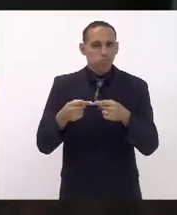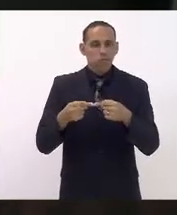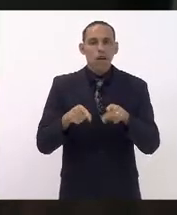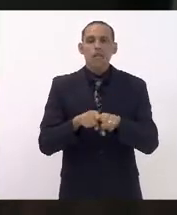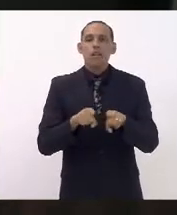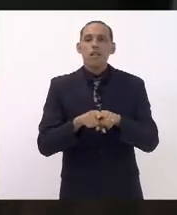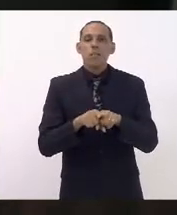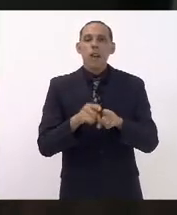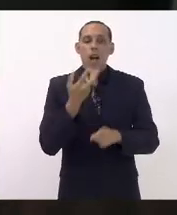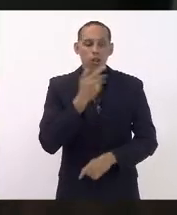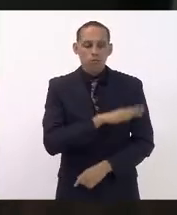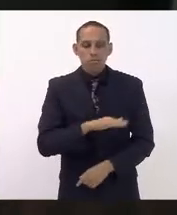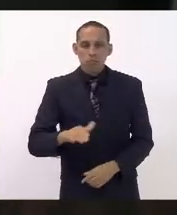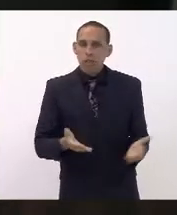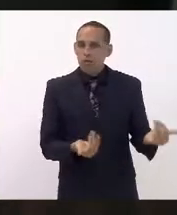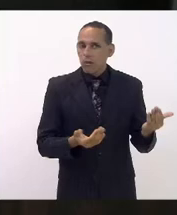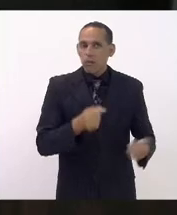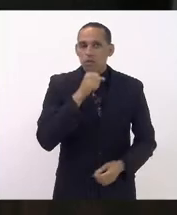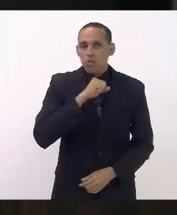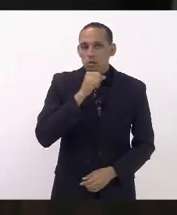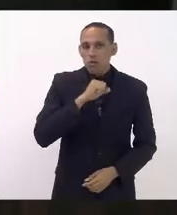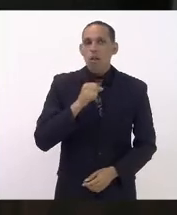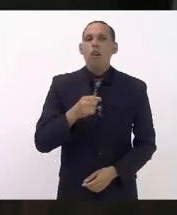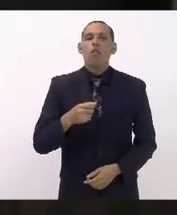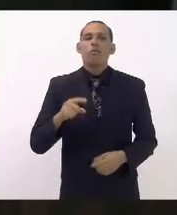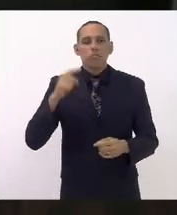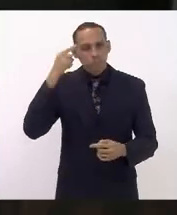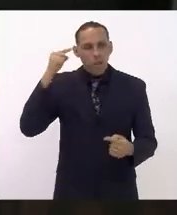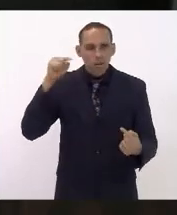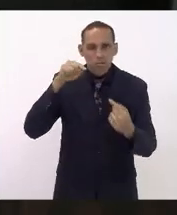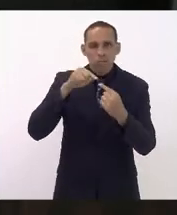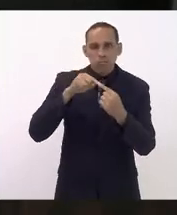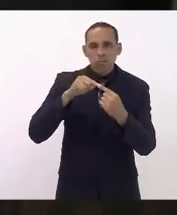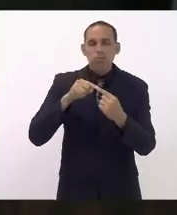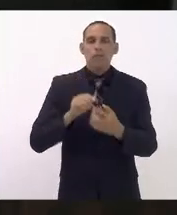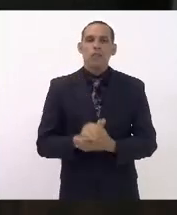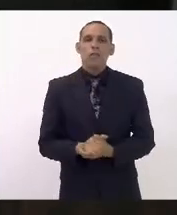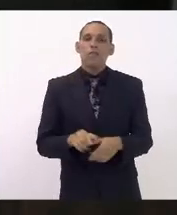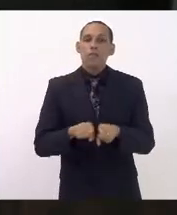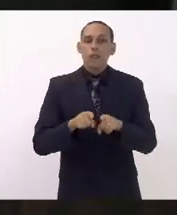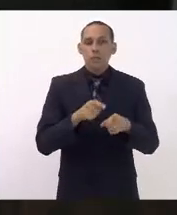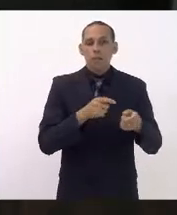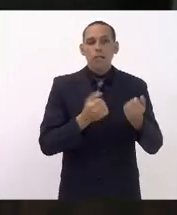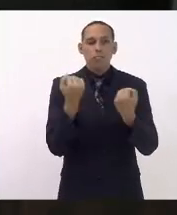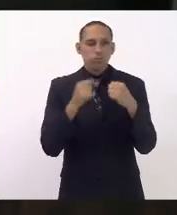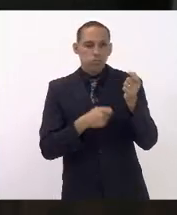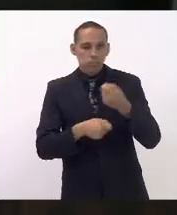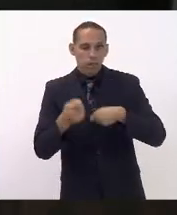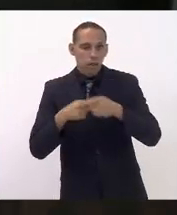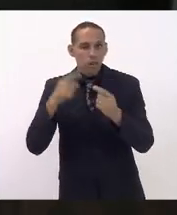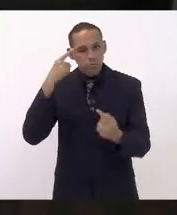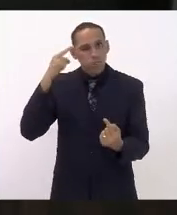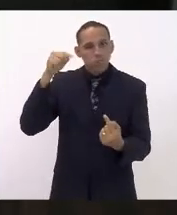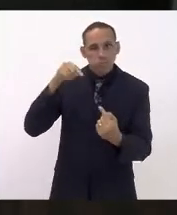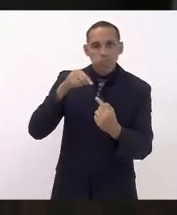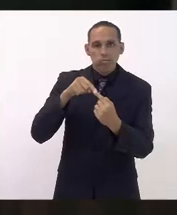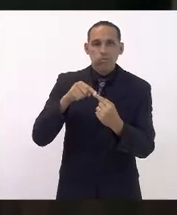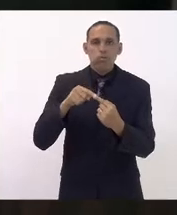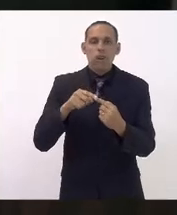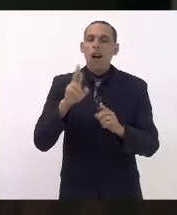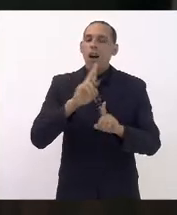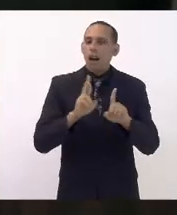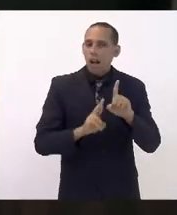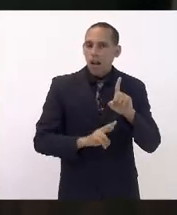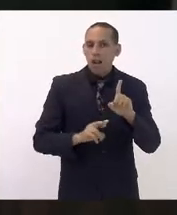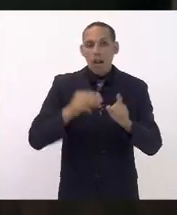Idoso, favorável. Da Pessoa com Deficiência, favorável. De Economia, Indústria e Comércio, favorável. Relator, de deputado Márcio Pacheco, Rosane